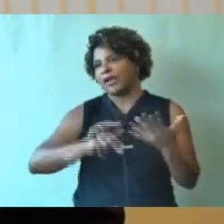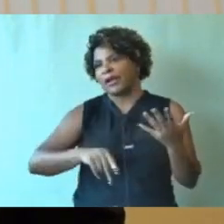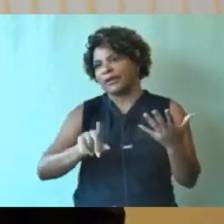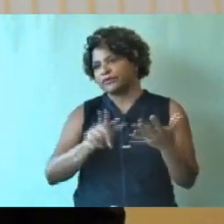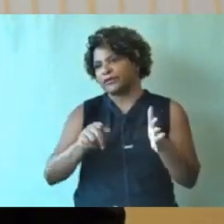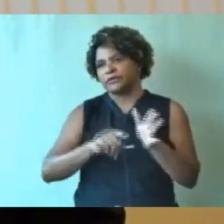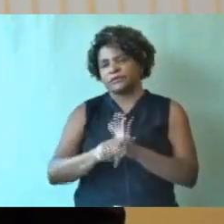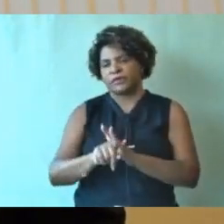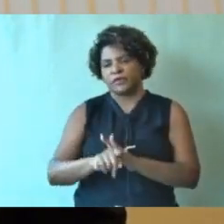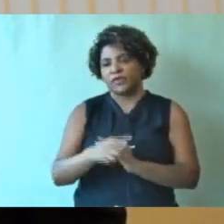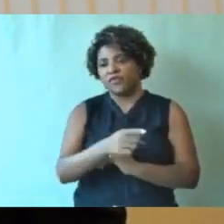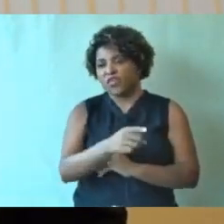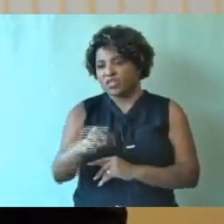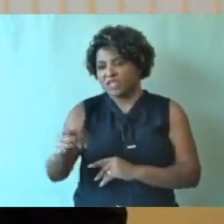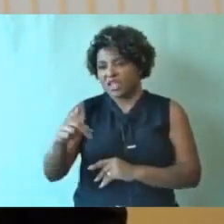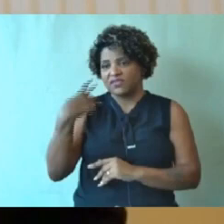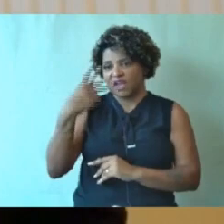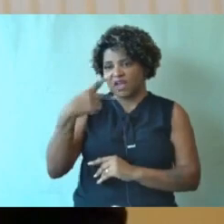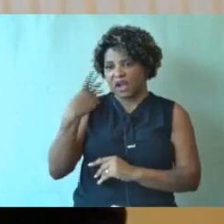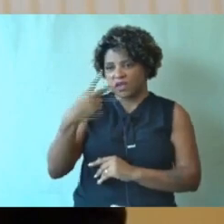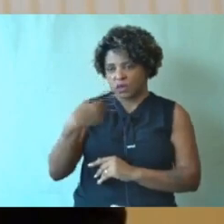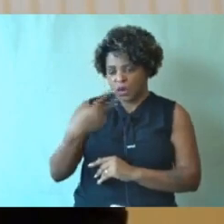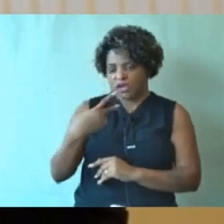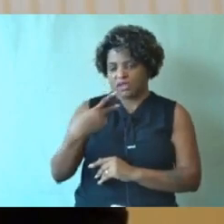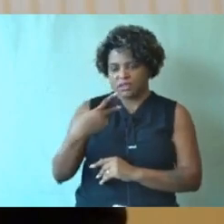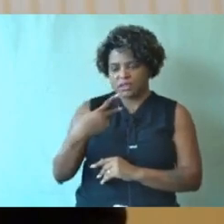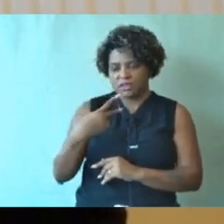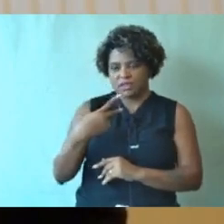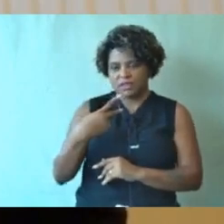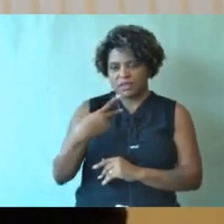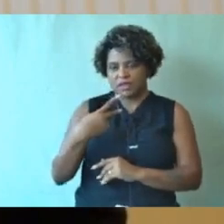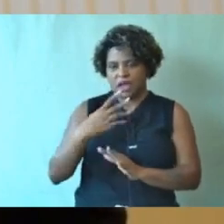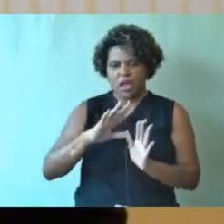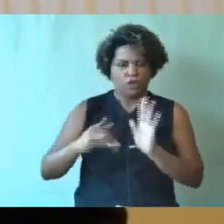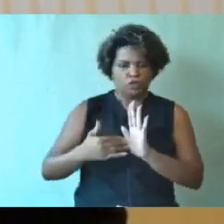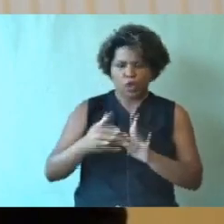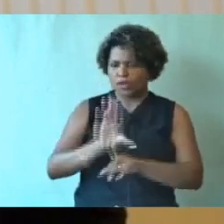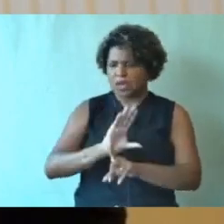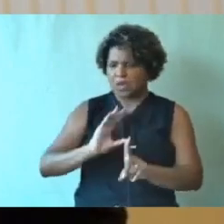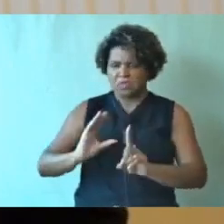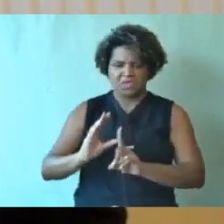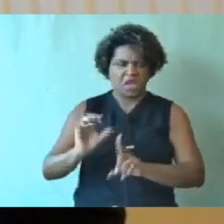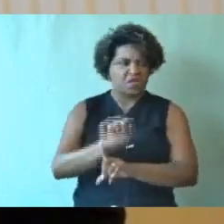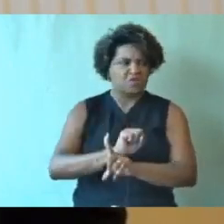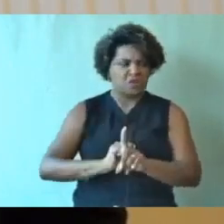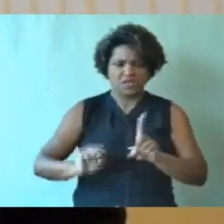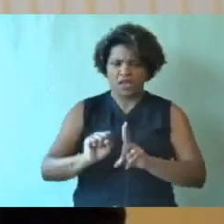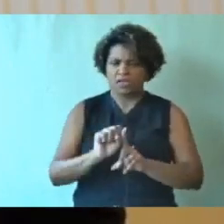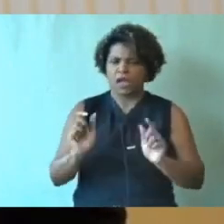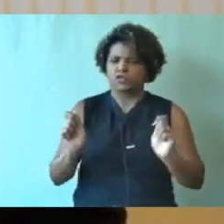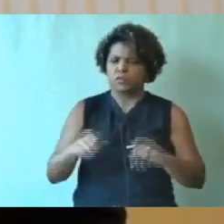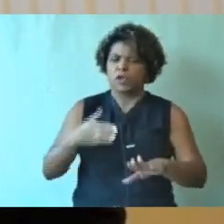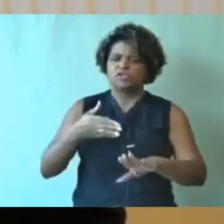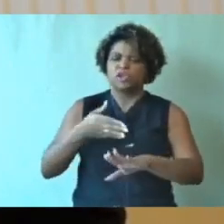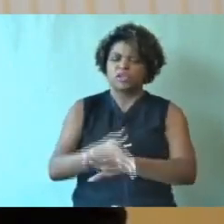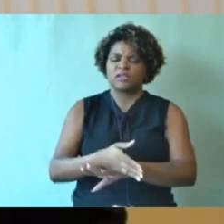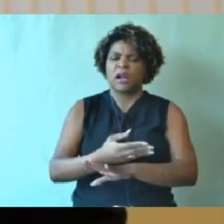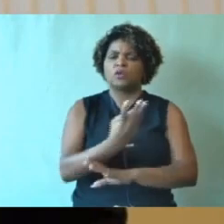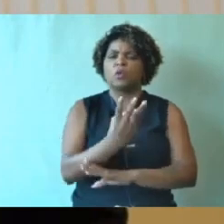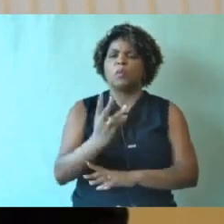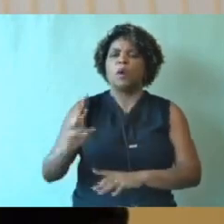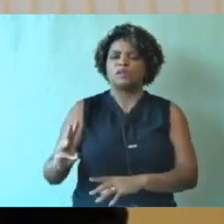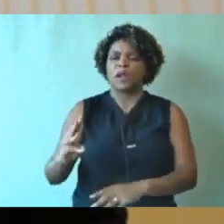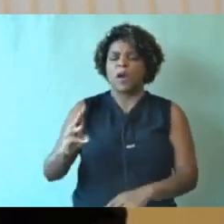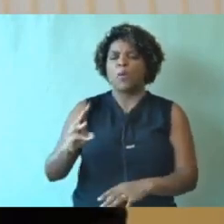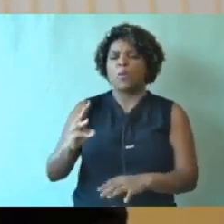os vereadores aí, vocês aí, e toda a comunidade, a sociedade, entra no portal da transparência da